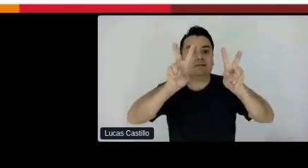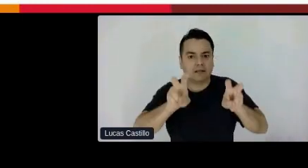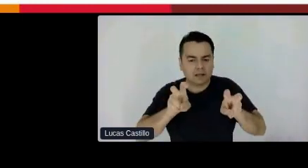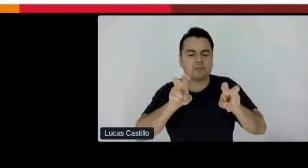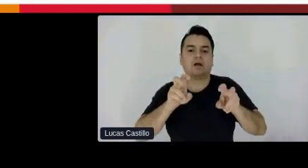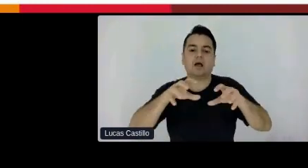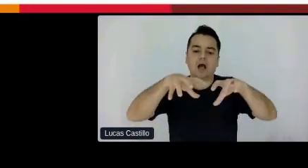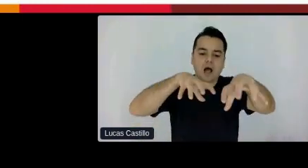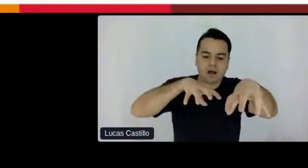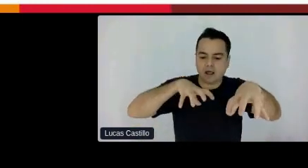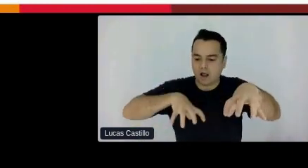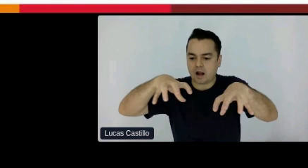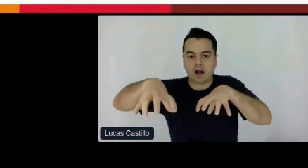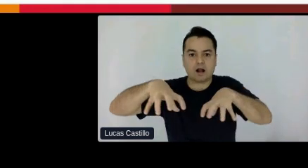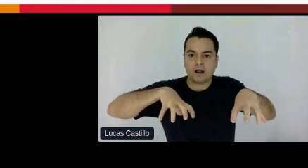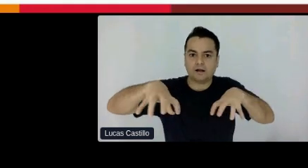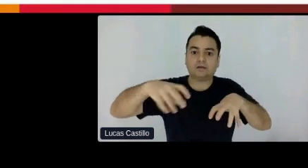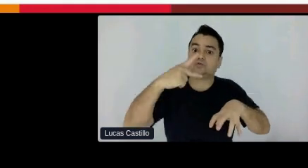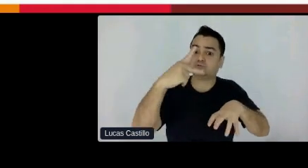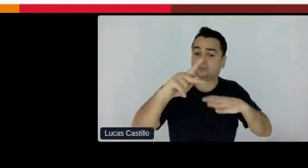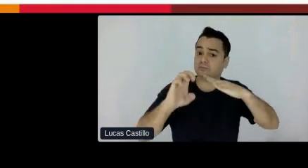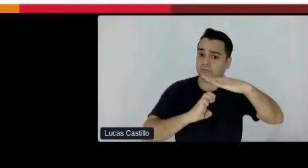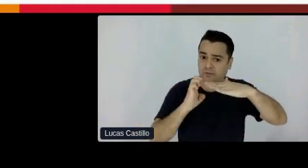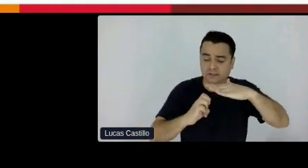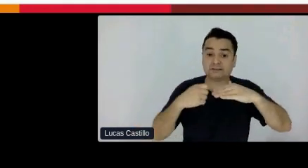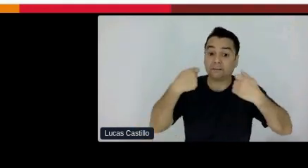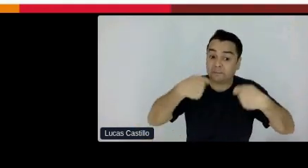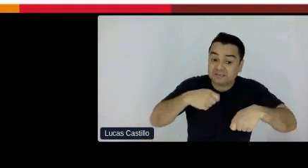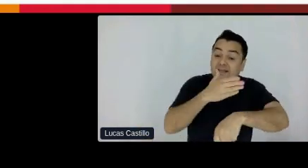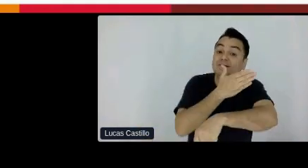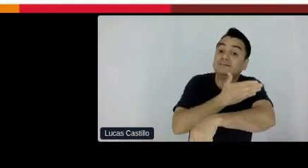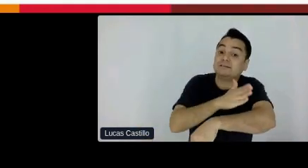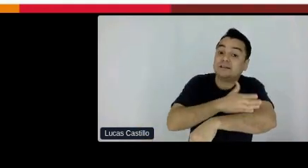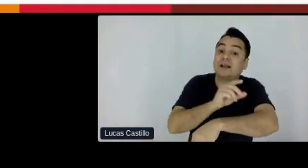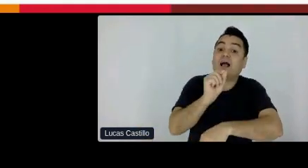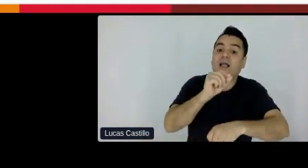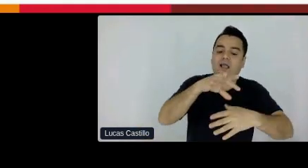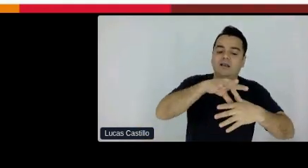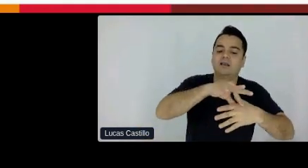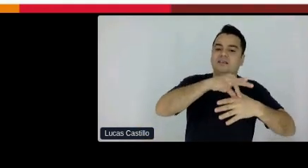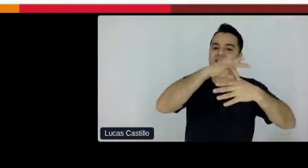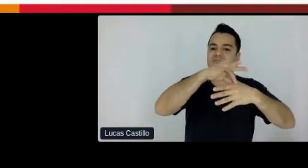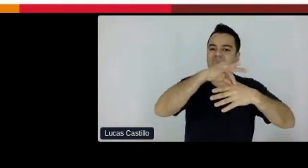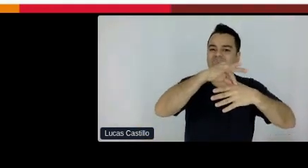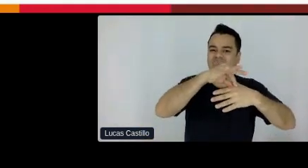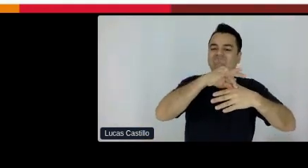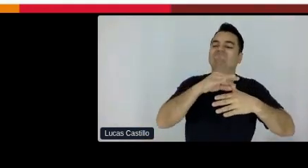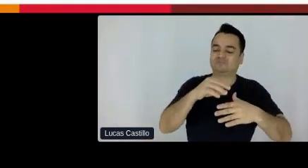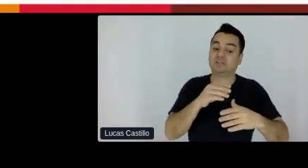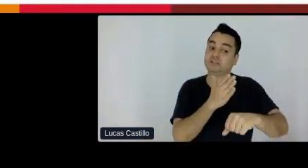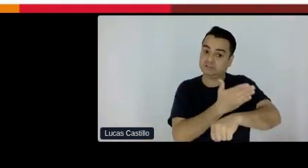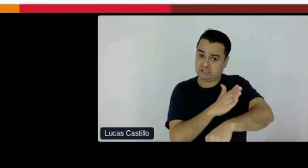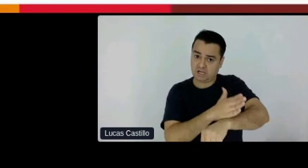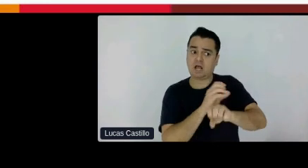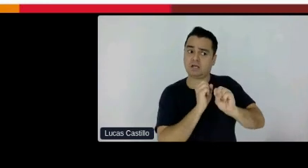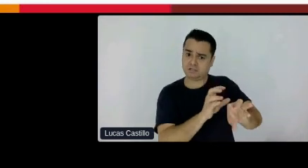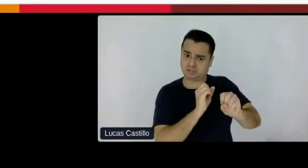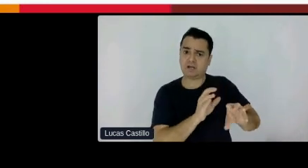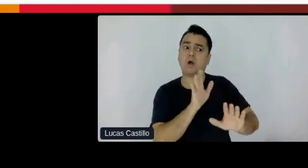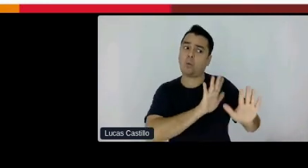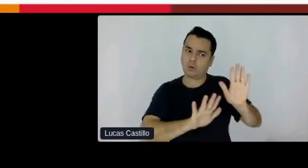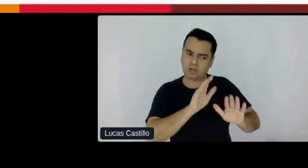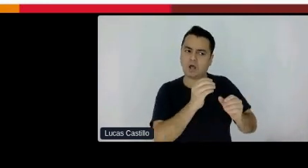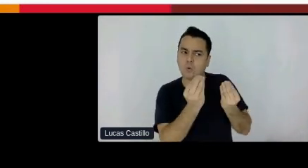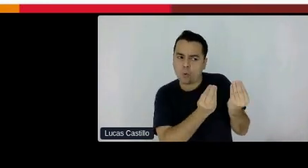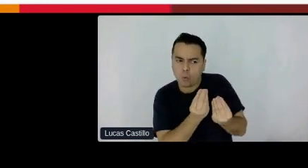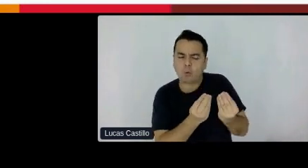as áreas e preparar a liderança para que ela seja realmente apoiadora do tema. E o último ponto é entender